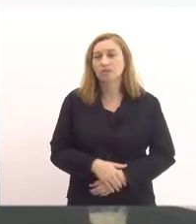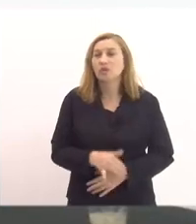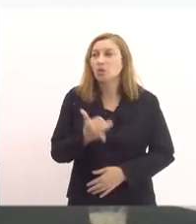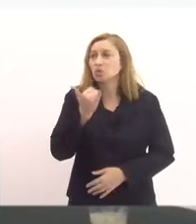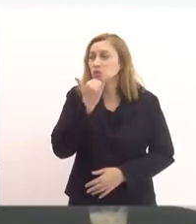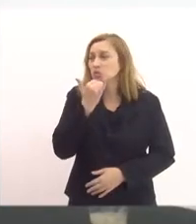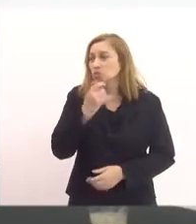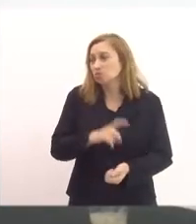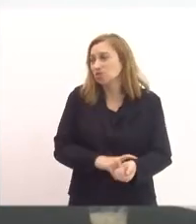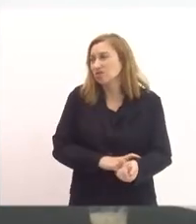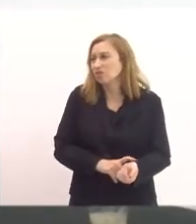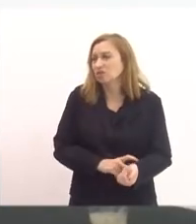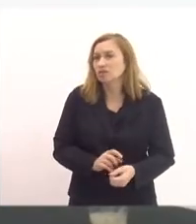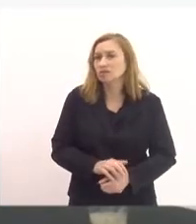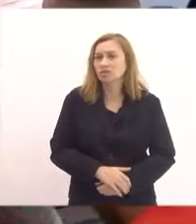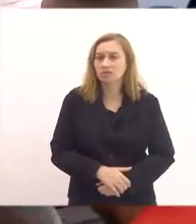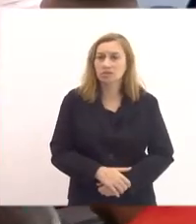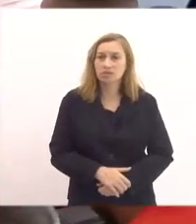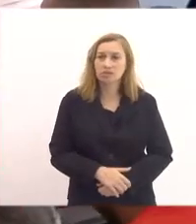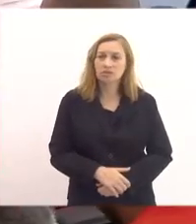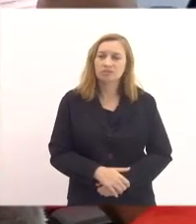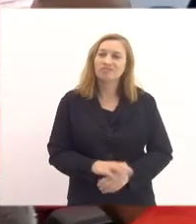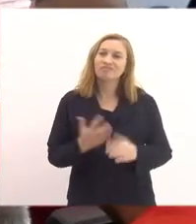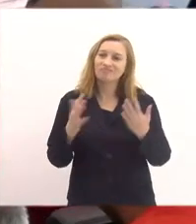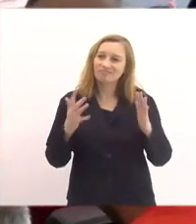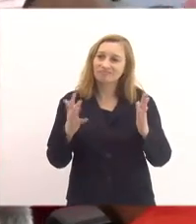desculpa o nervosismo, tá?